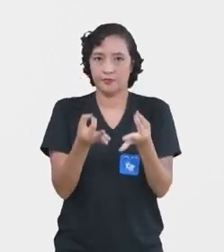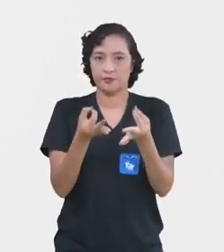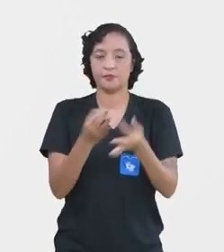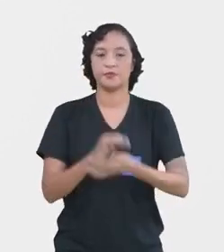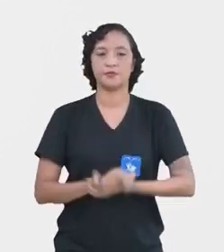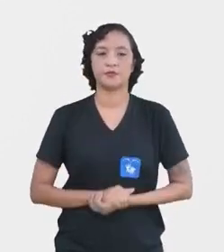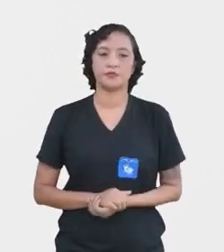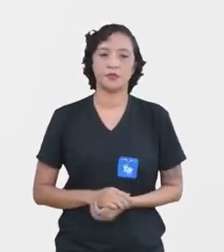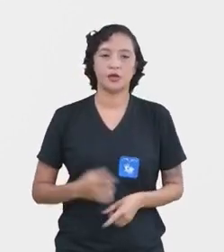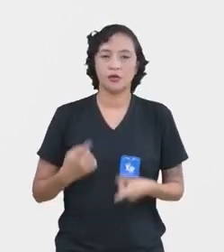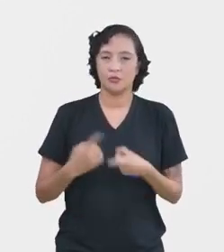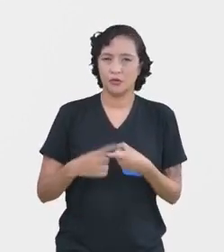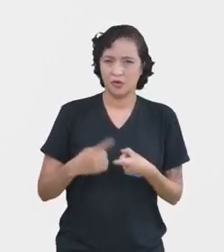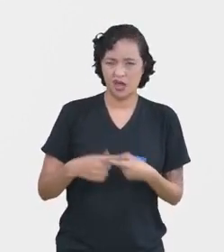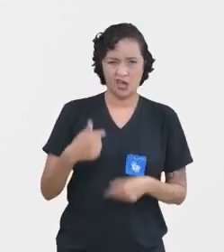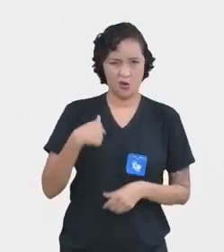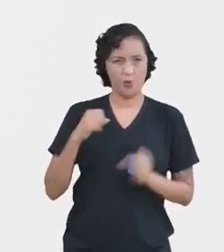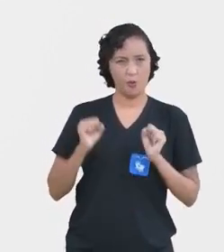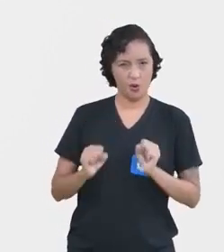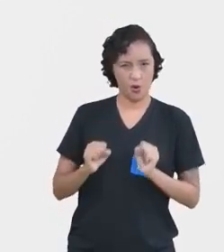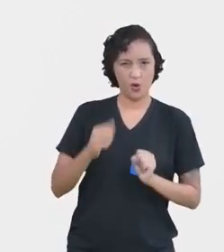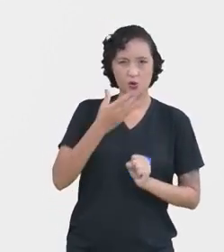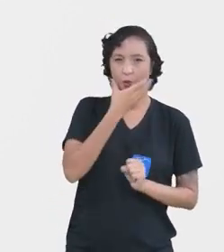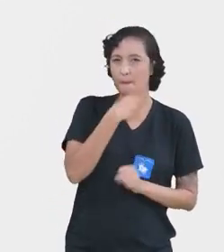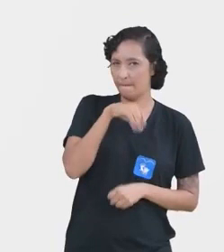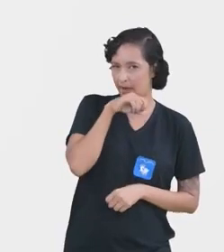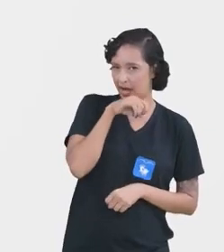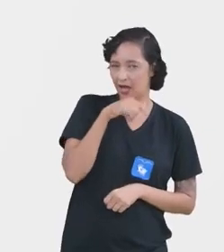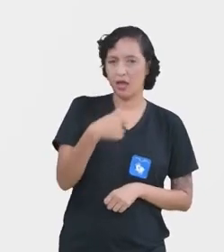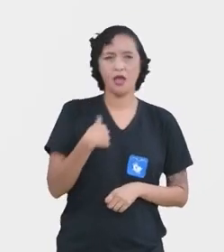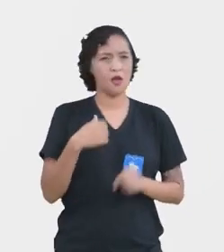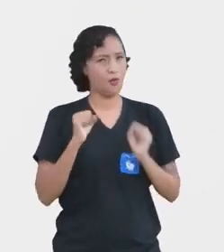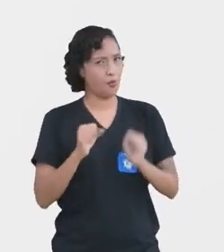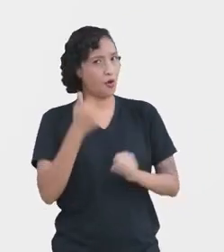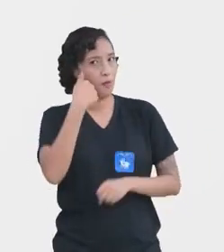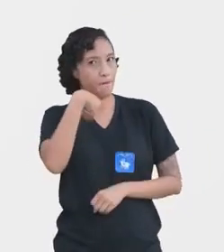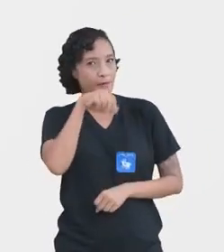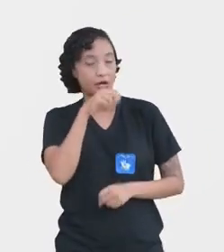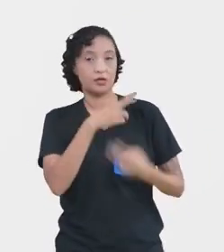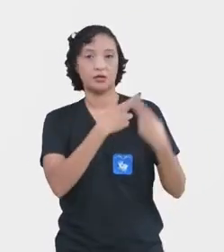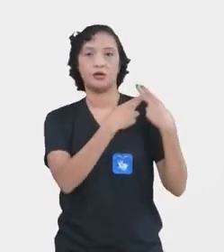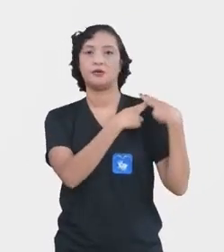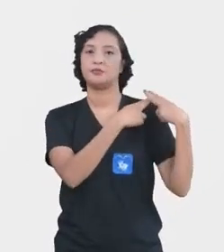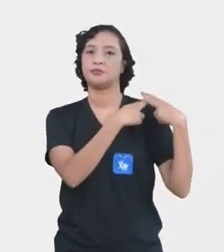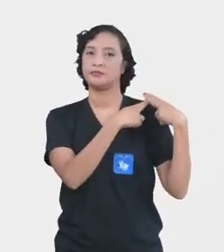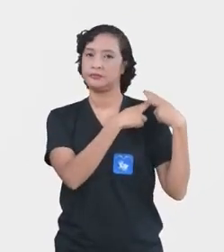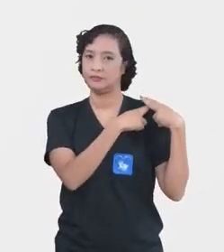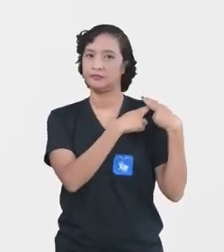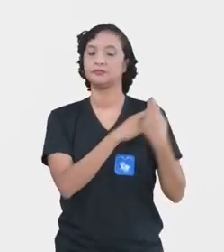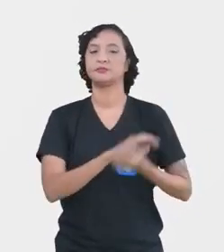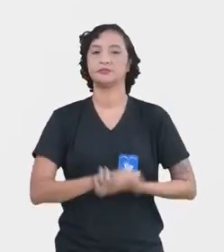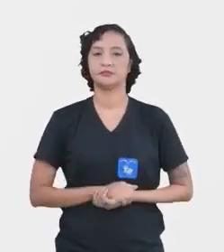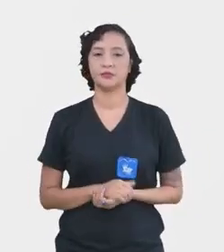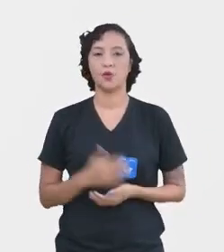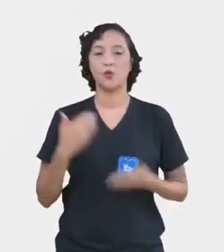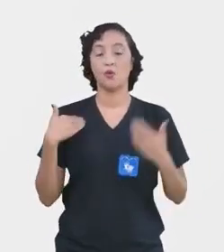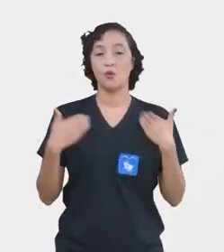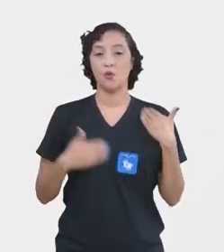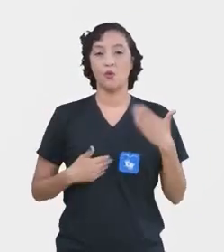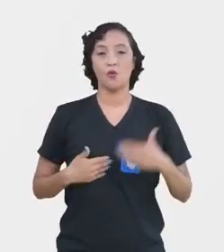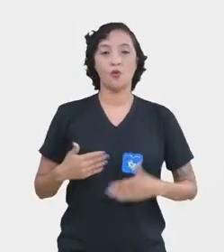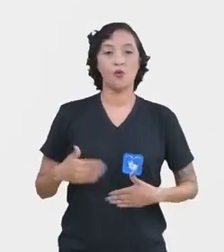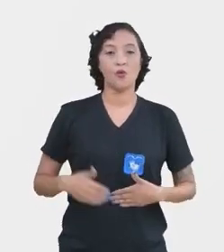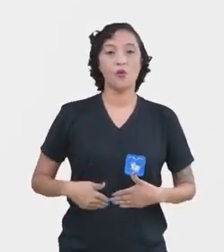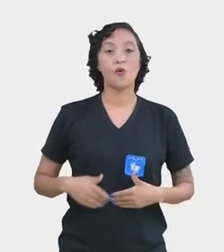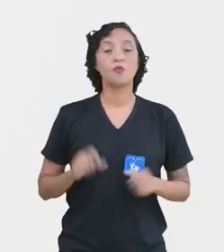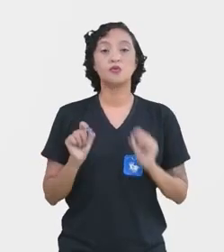porque posso ser pai, posso ser mãe, né? Responsabilidades assumidas. O corpo está voltando nessa fase